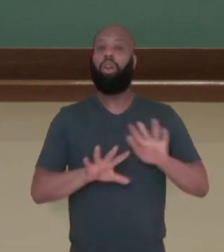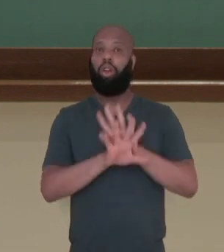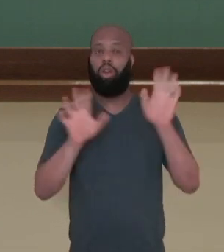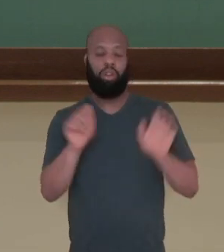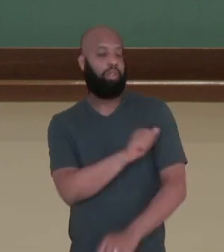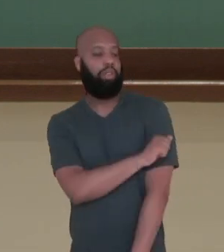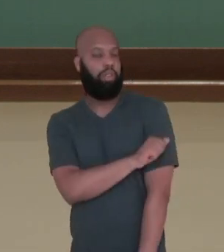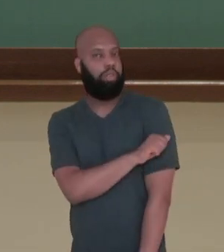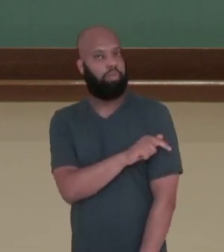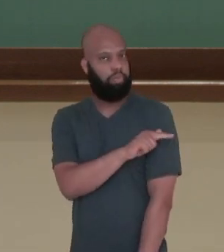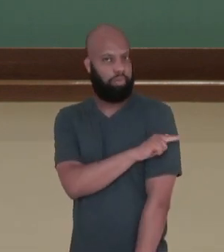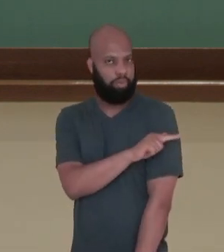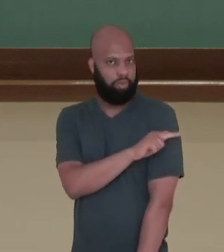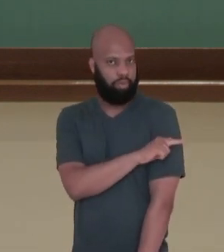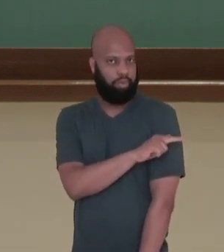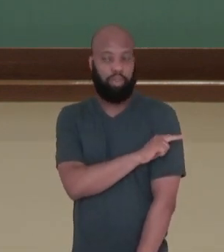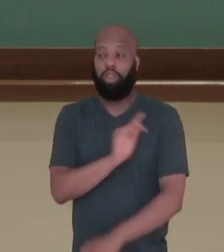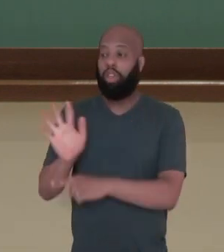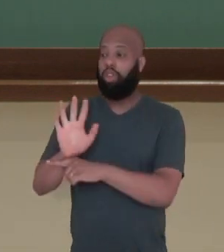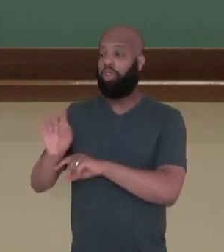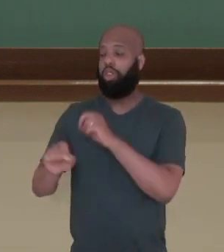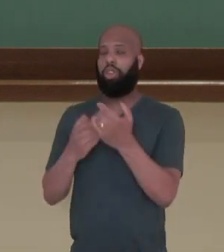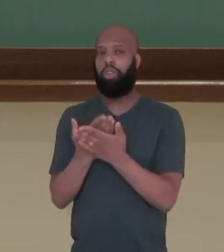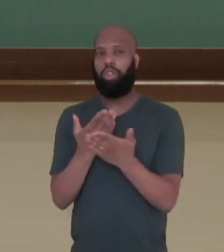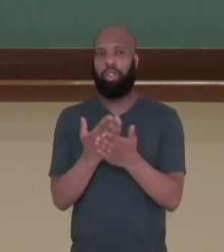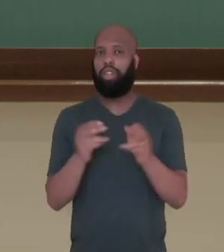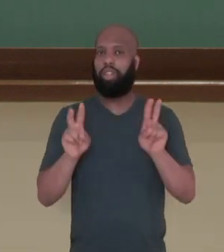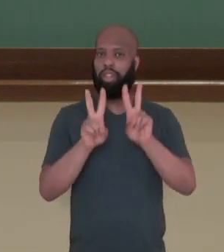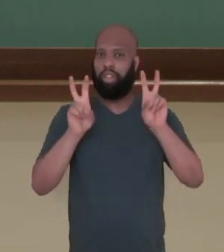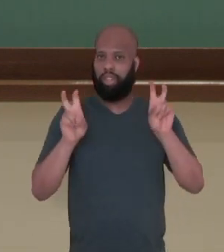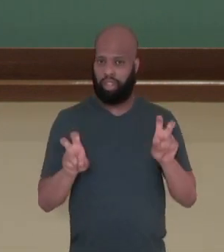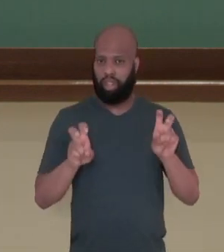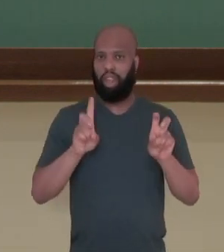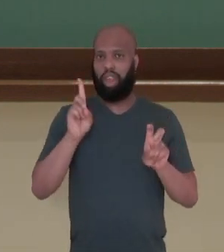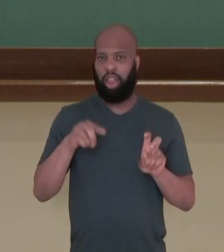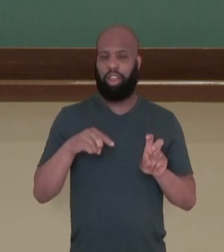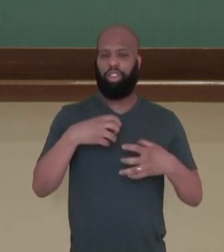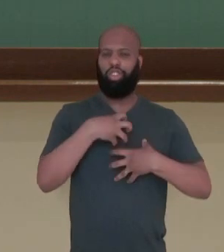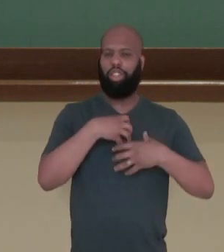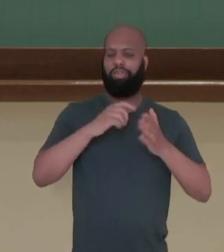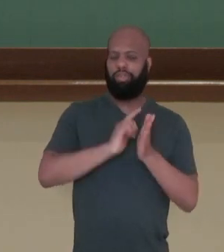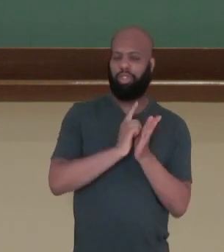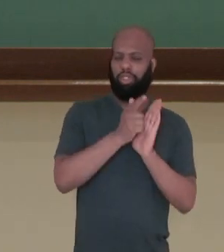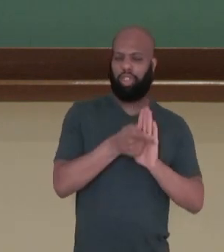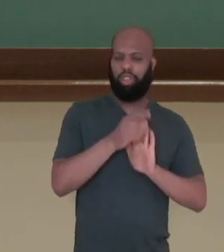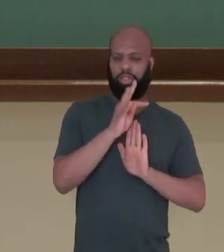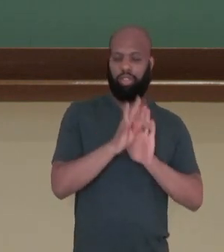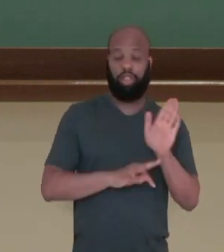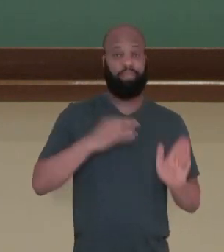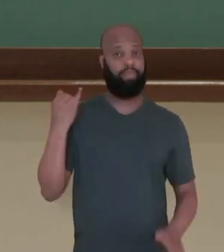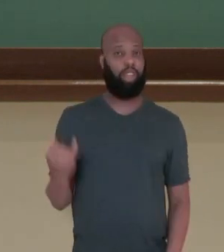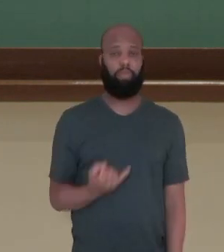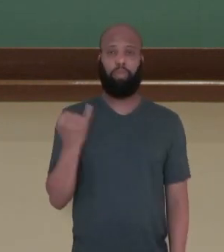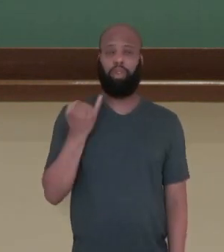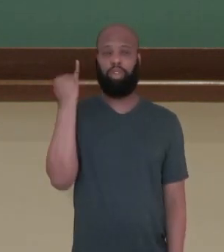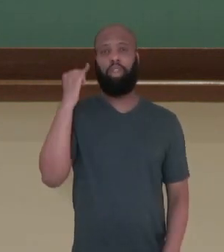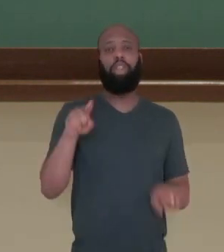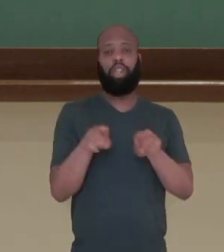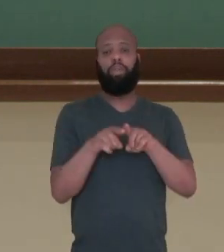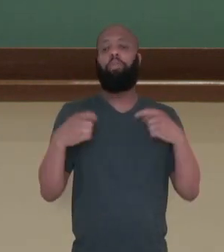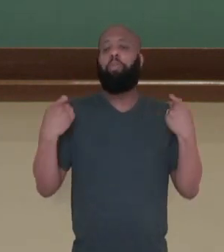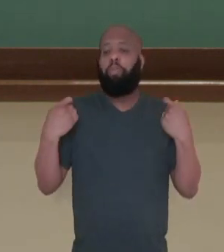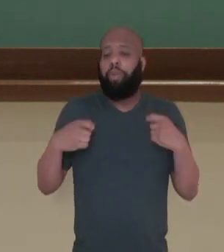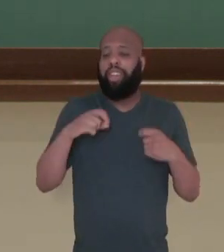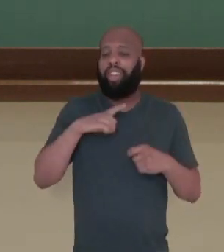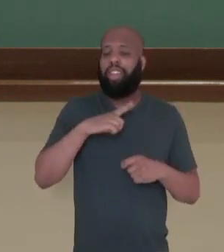Olá, estudantes do 7º ano. Neste vídeo vamos conversar um pouquinho sobre um gênero textual bem importante e que requer aí